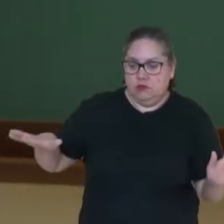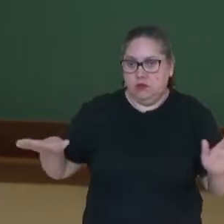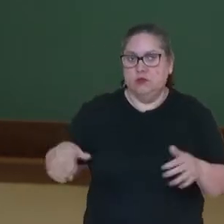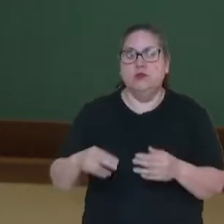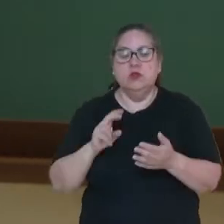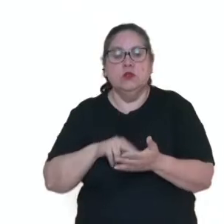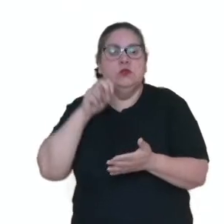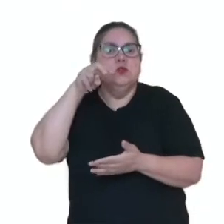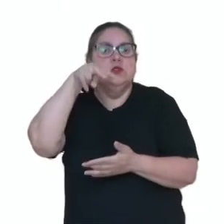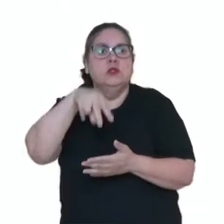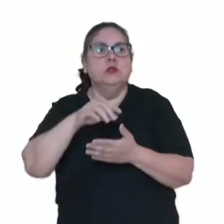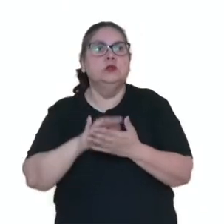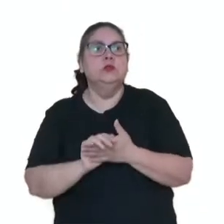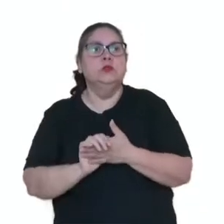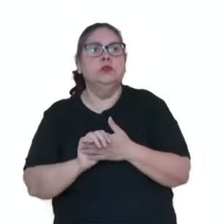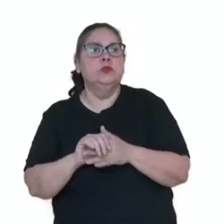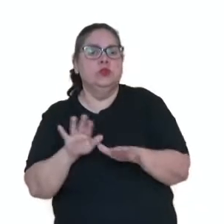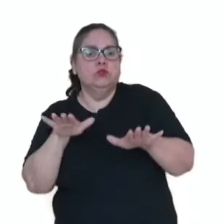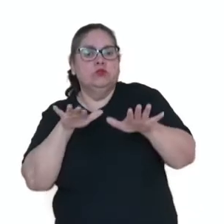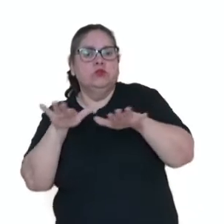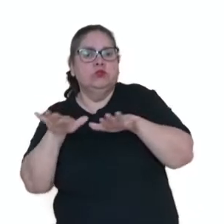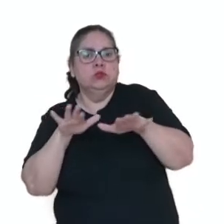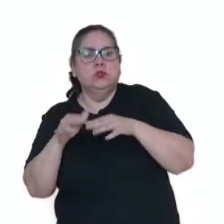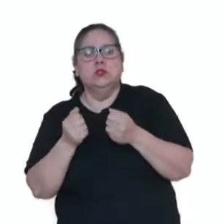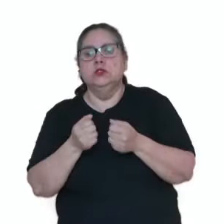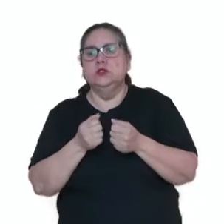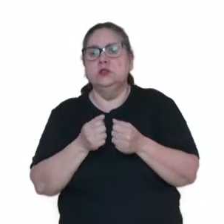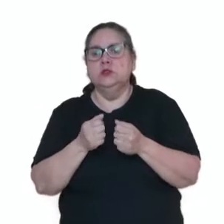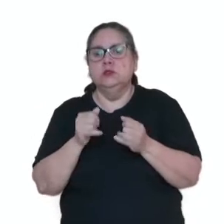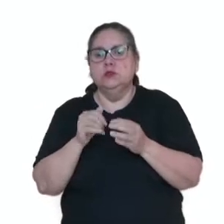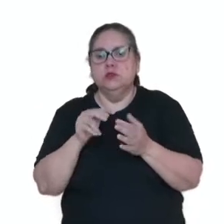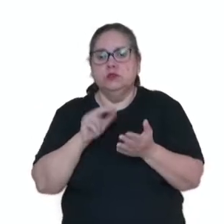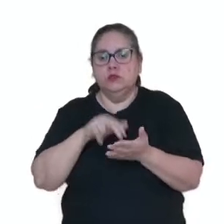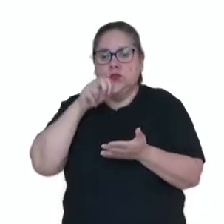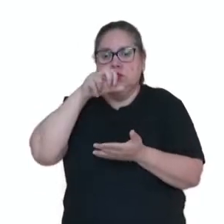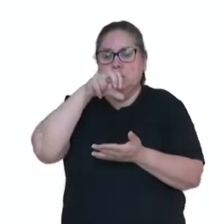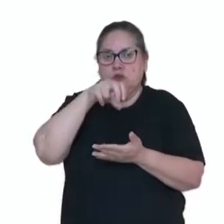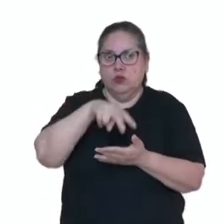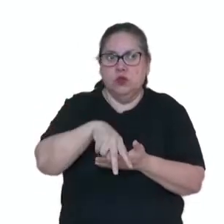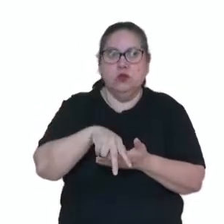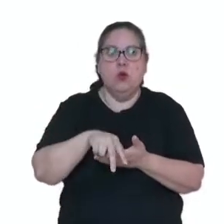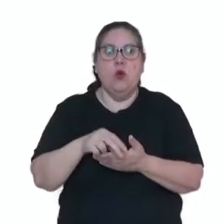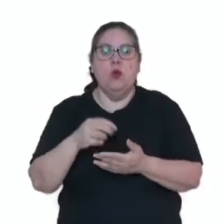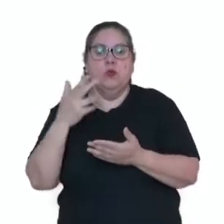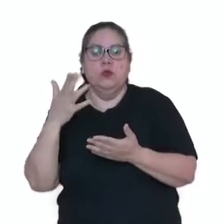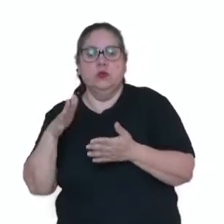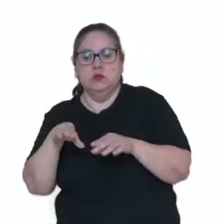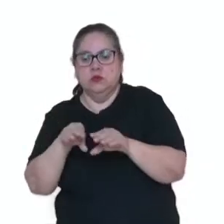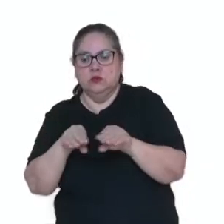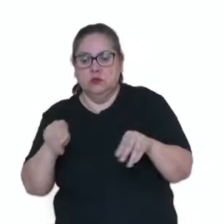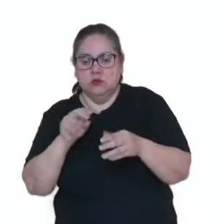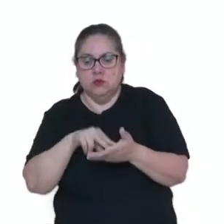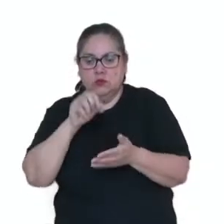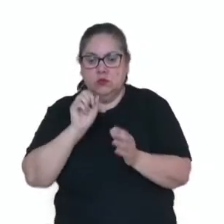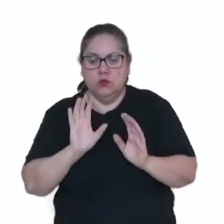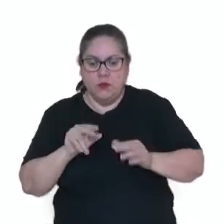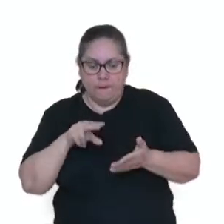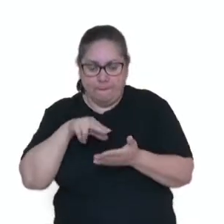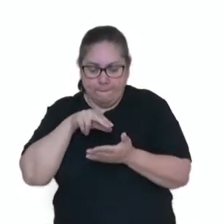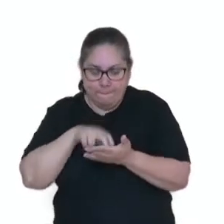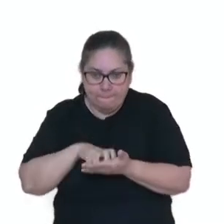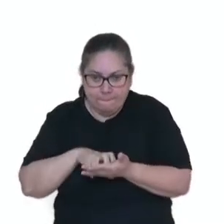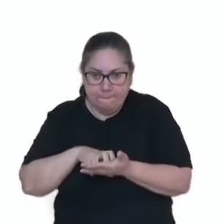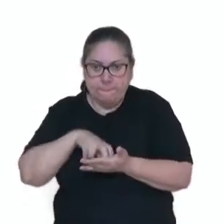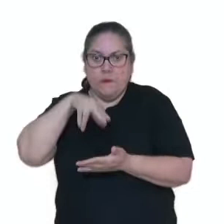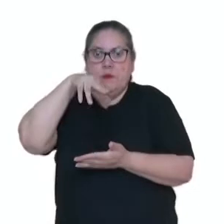saltos. Os saltos são movimentos em que se desprende do solo ou aparelho a partir de um impulso com os